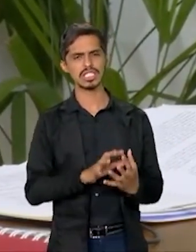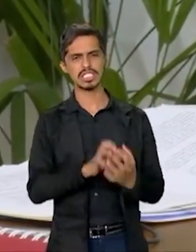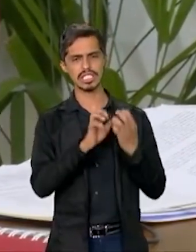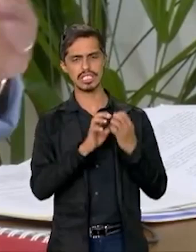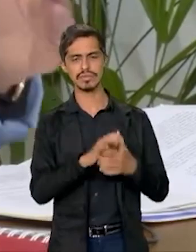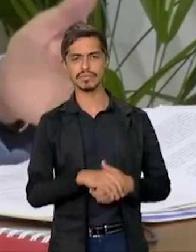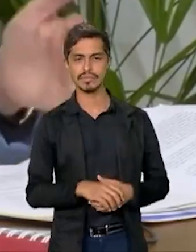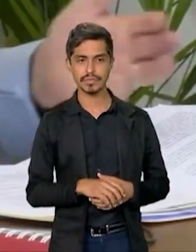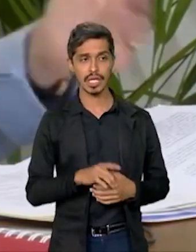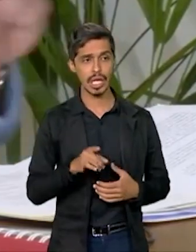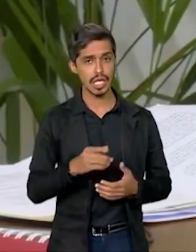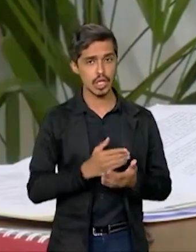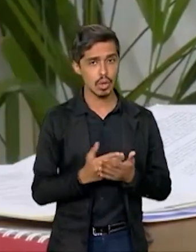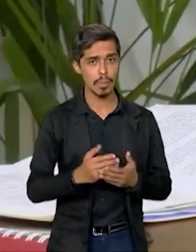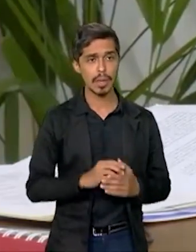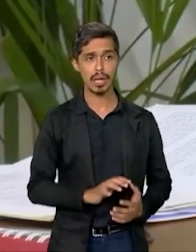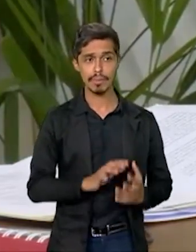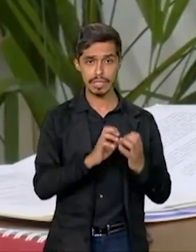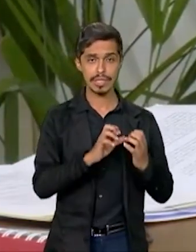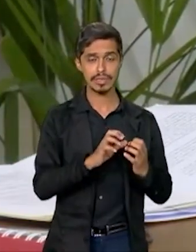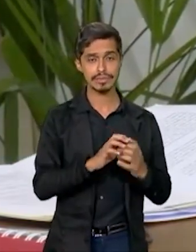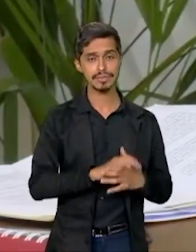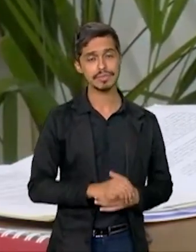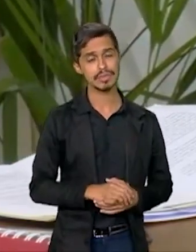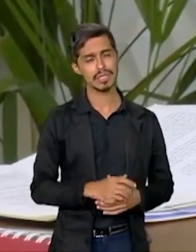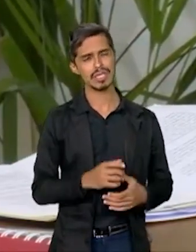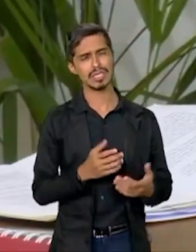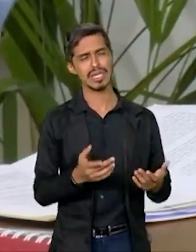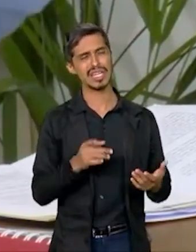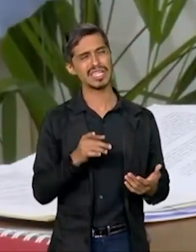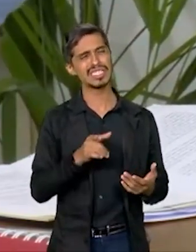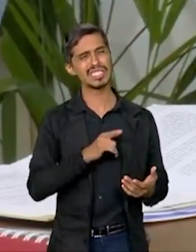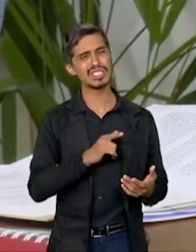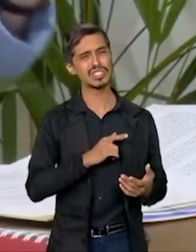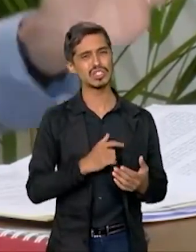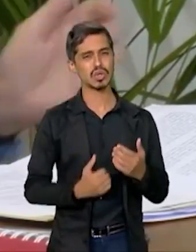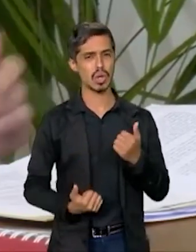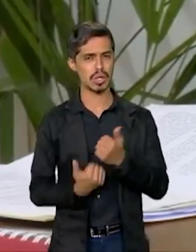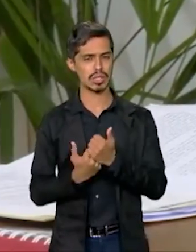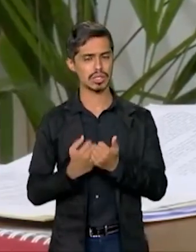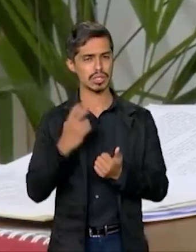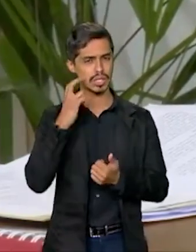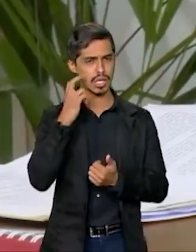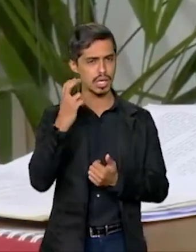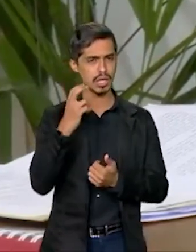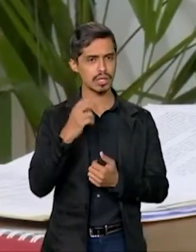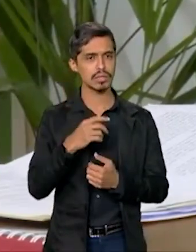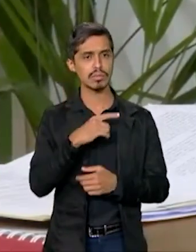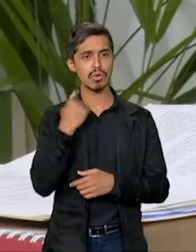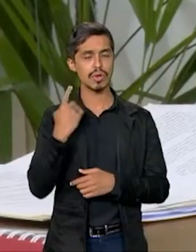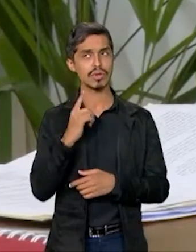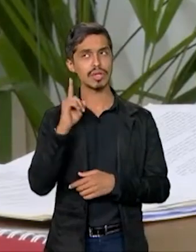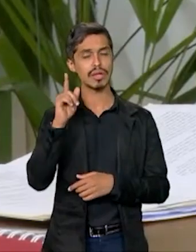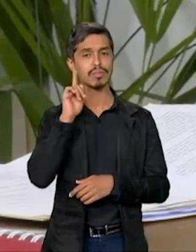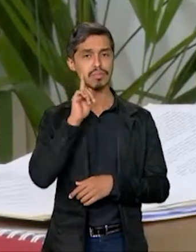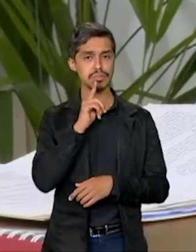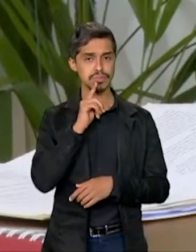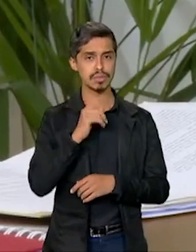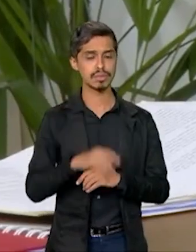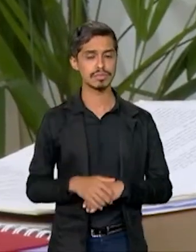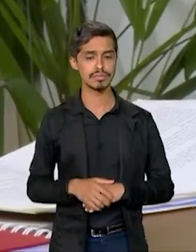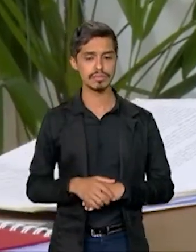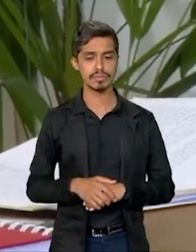confronto. Foi assim que ele começou a brigar com a... Até mesmo o negócio... Ele tinha um assessor intelectual que morreu nos Estados Unidos.